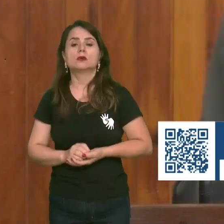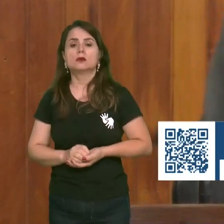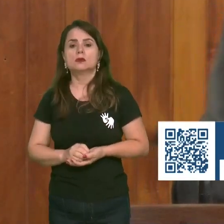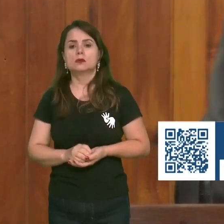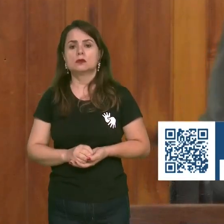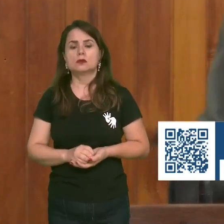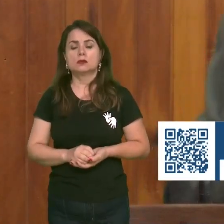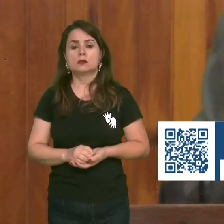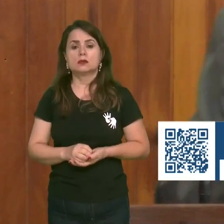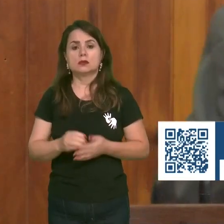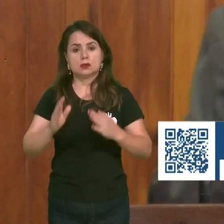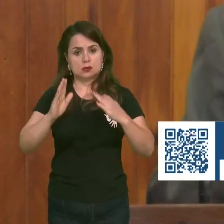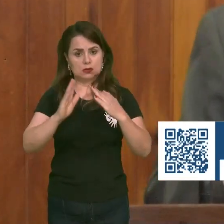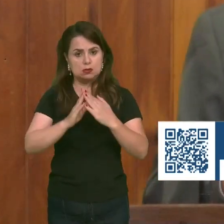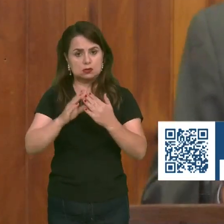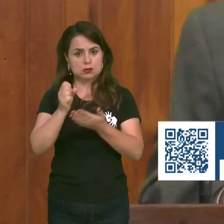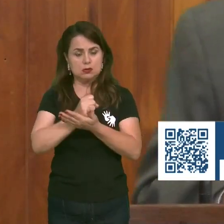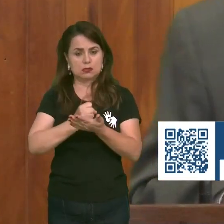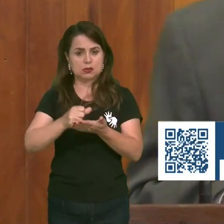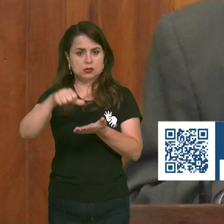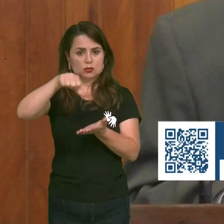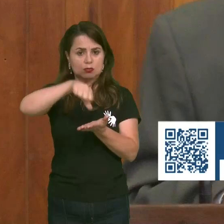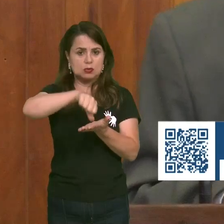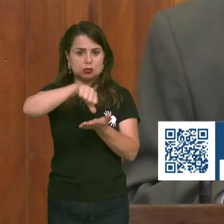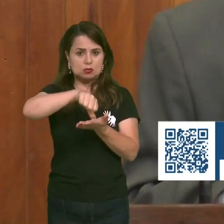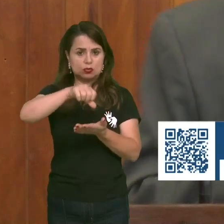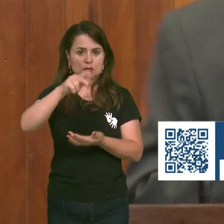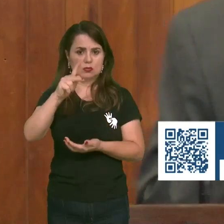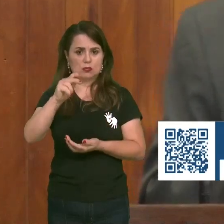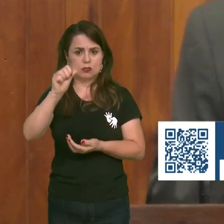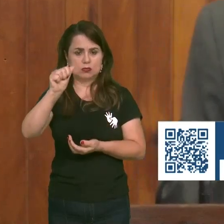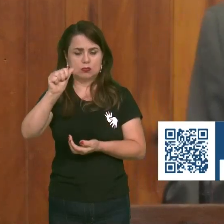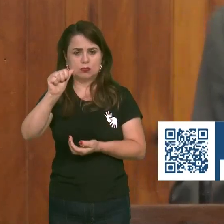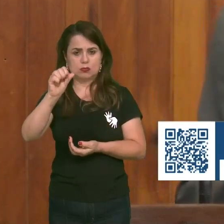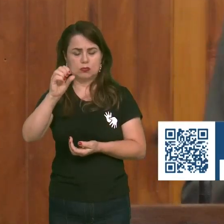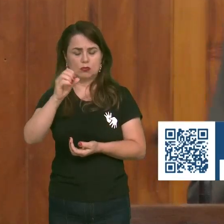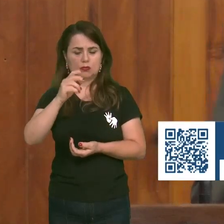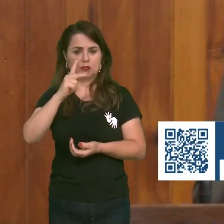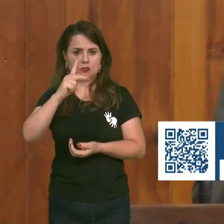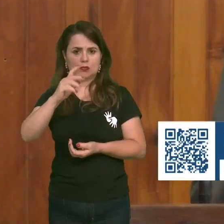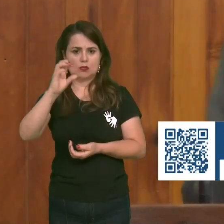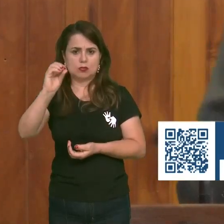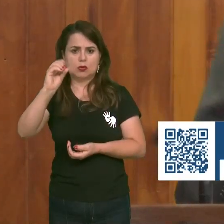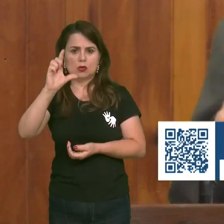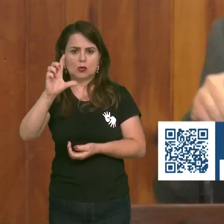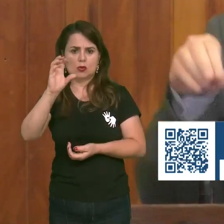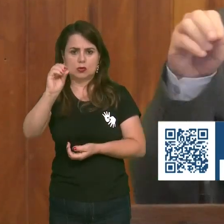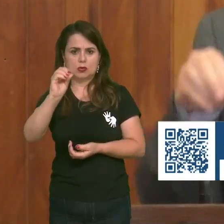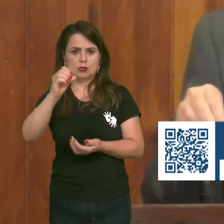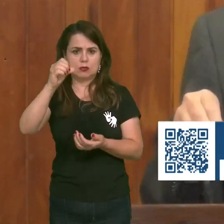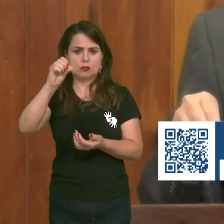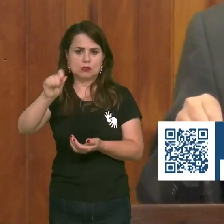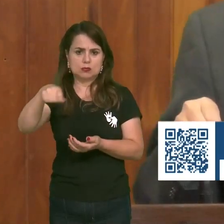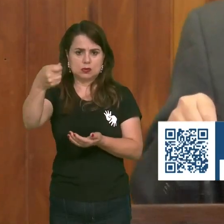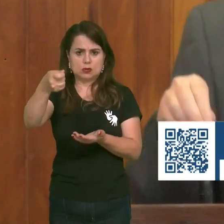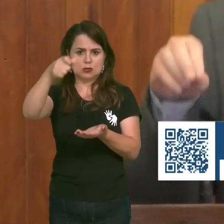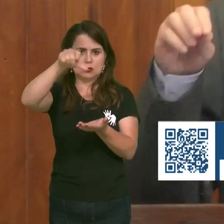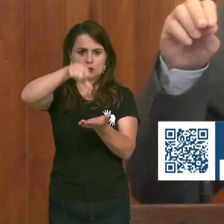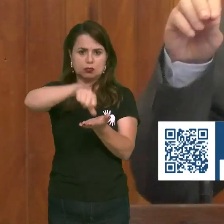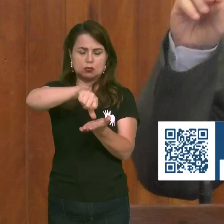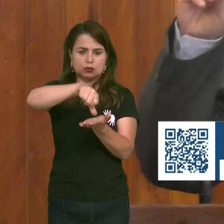uma farmácia Polo municipal na zona leste as unidades de saúde